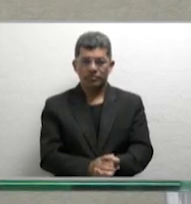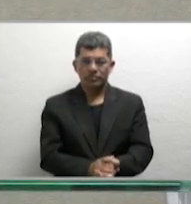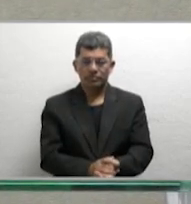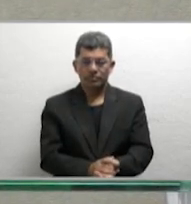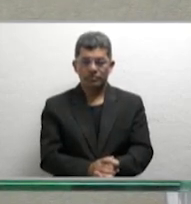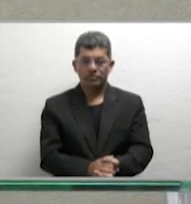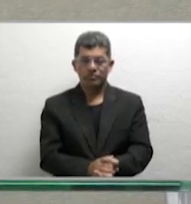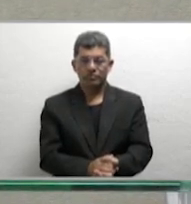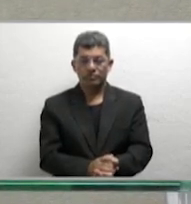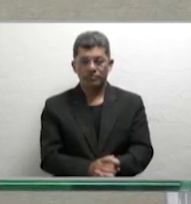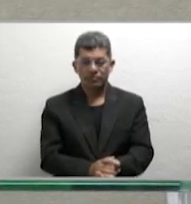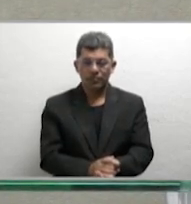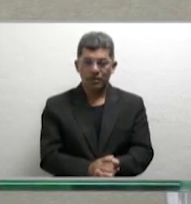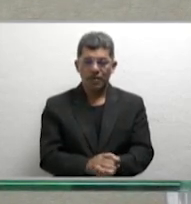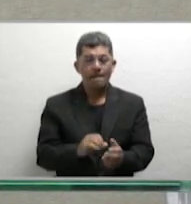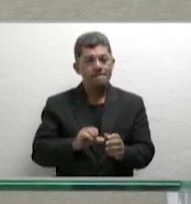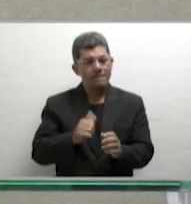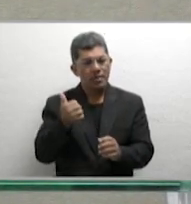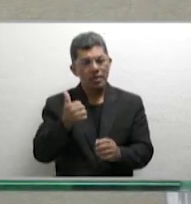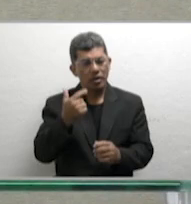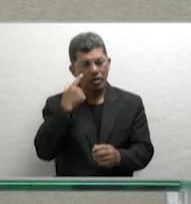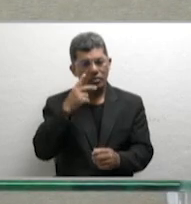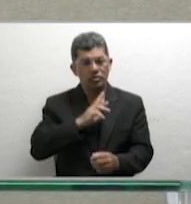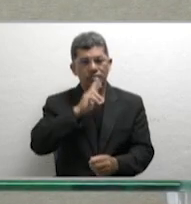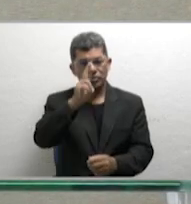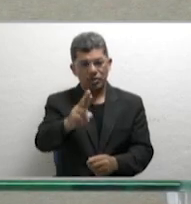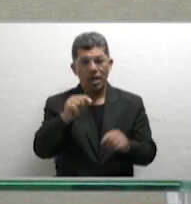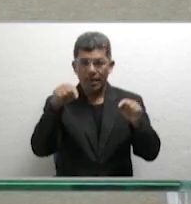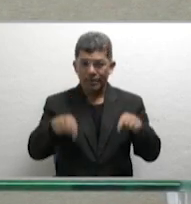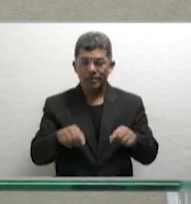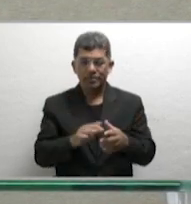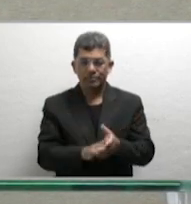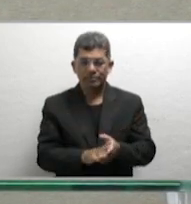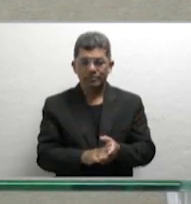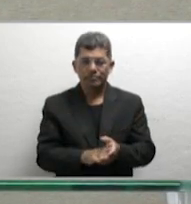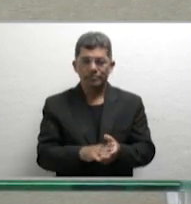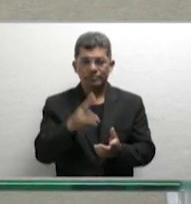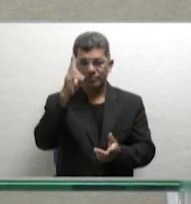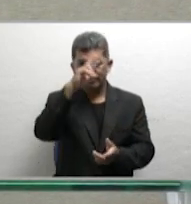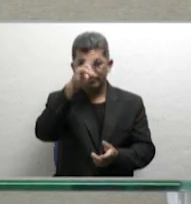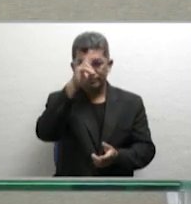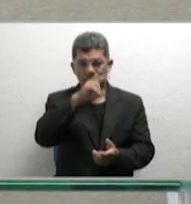No primeiro momento em que me posicionei aqui, queridos colegas,